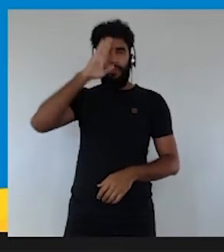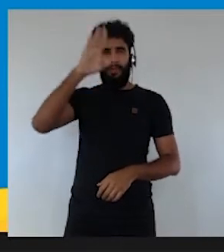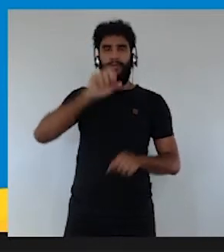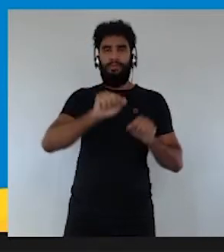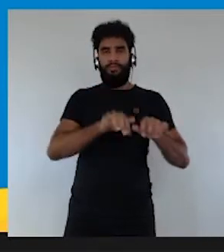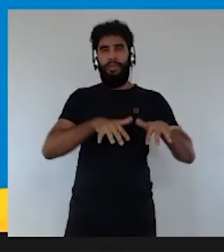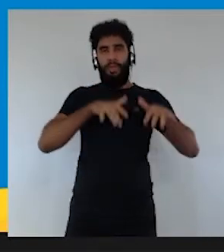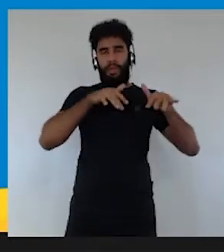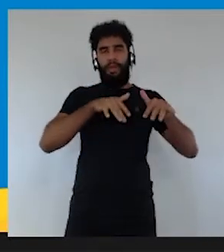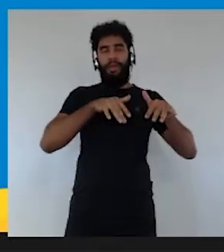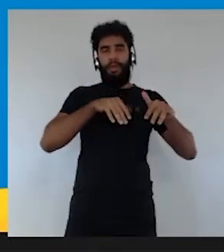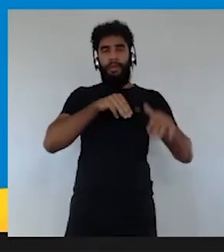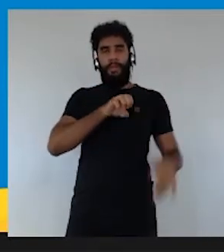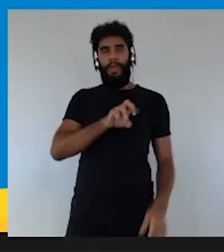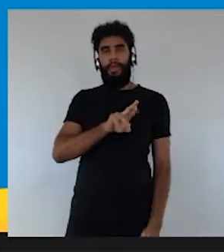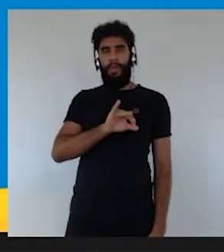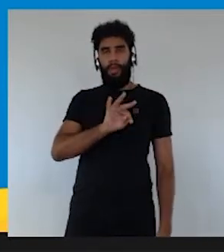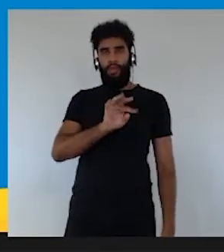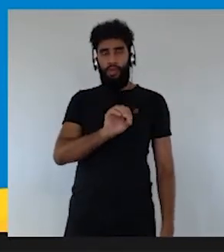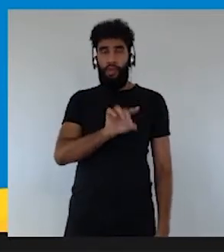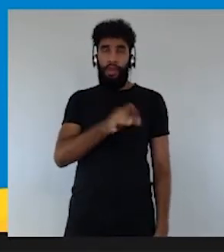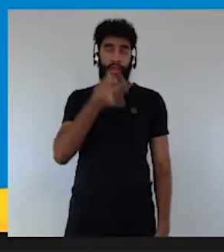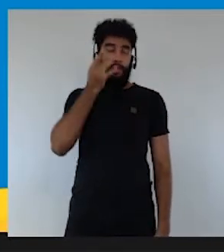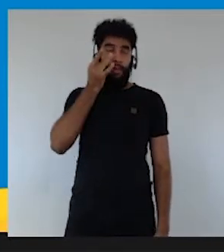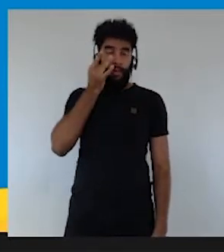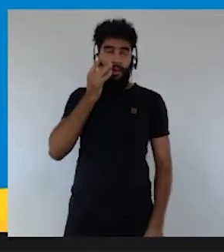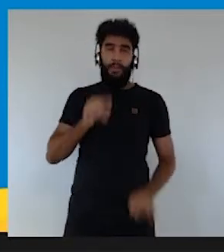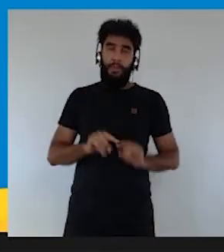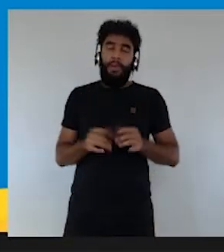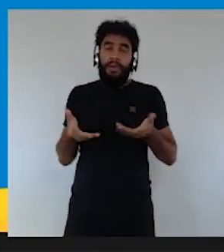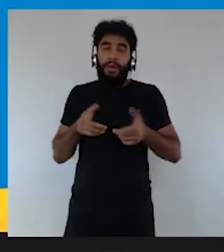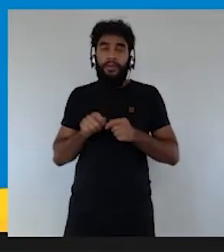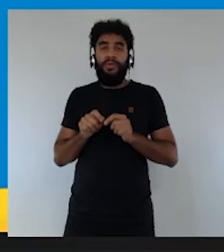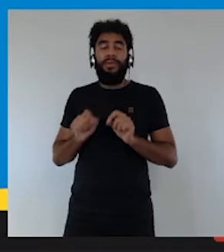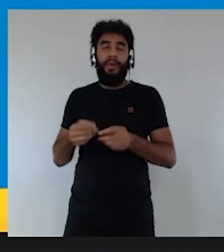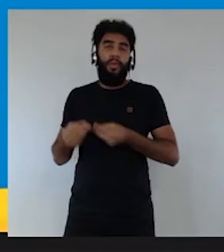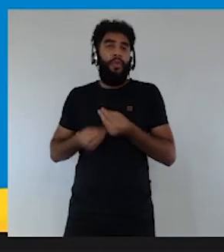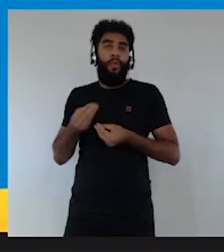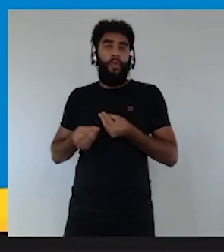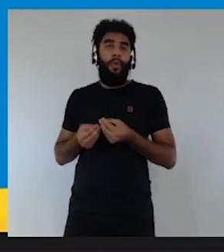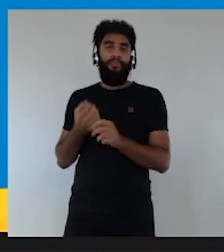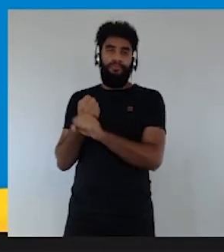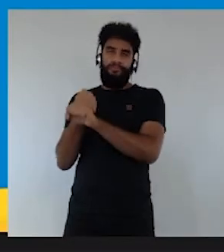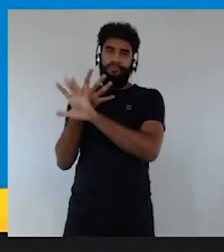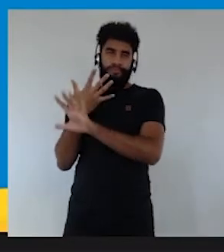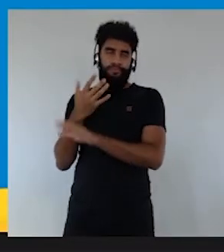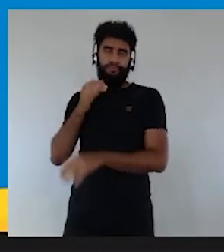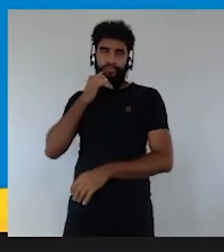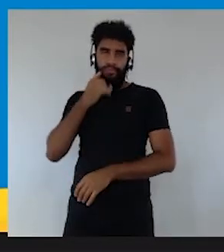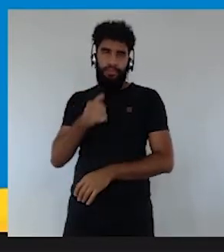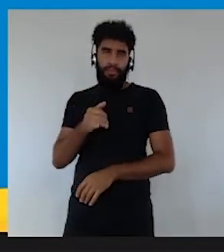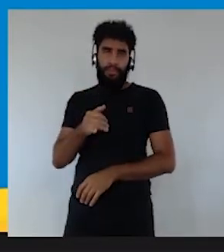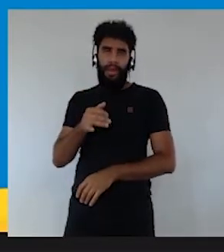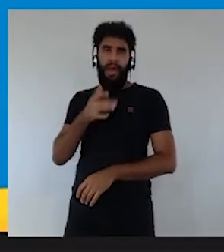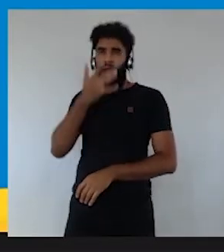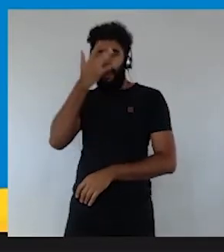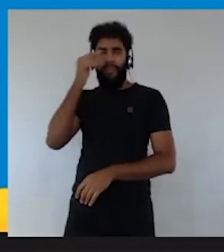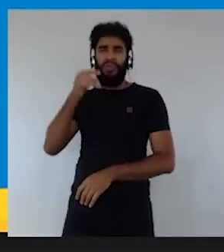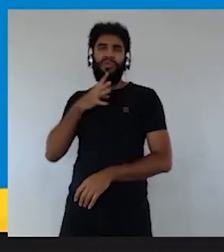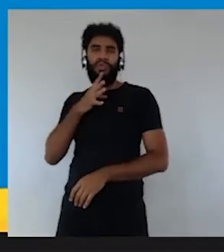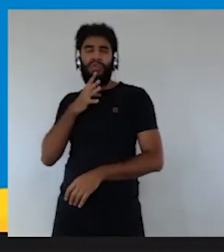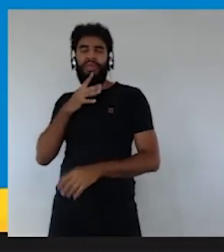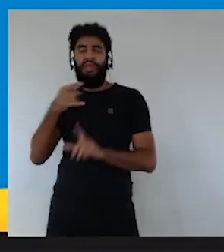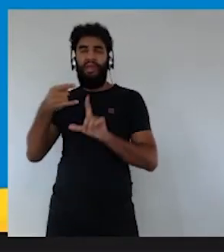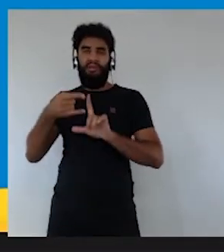mérito, eram audiências físicas, e de uma hora para outra você está tendo que fazer audiência de forma eletrônica. Nem todo mundo conhece Zoom, nem todo mundo